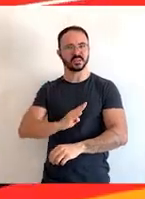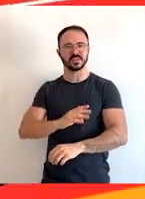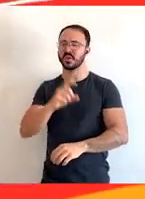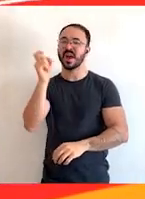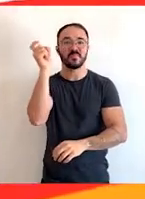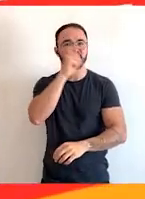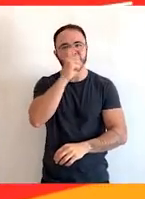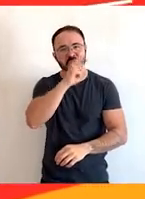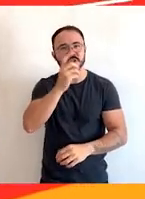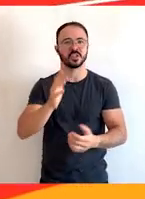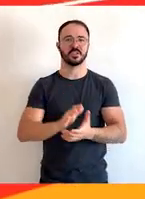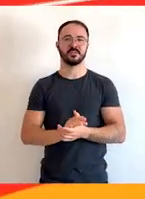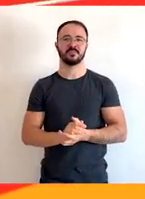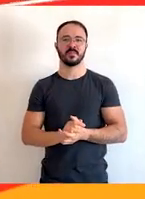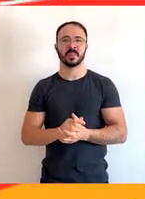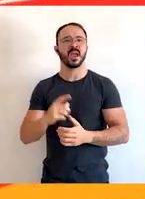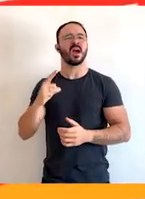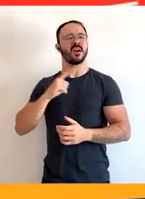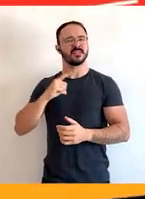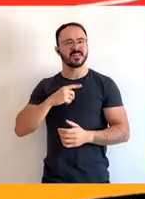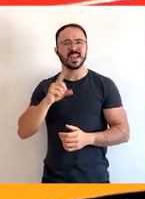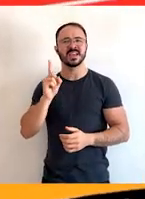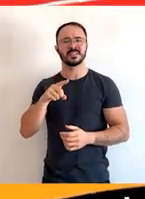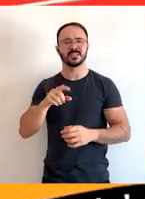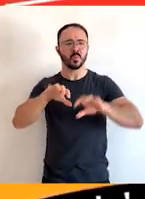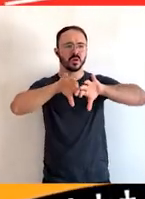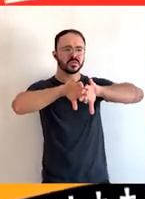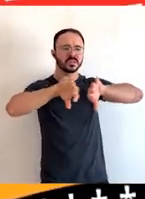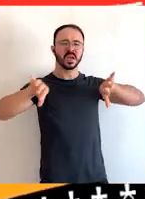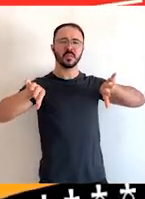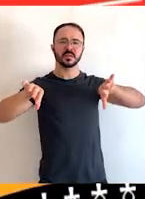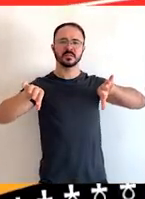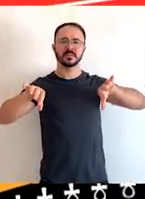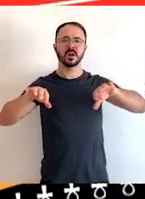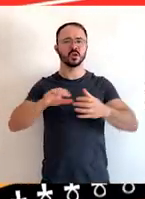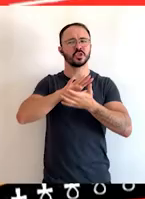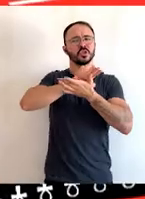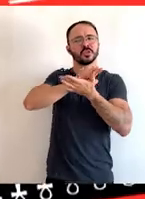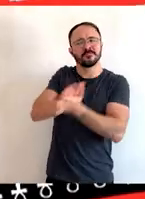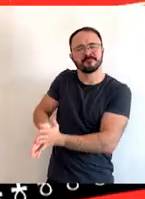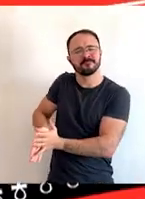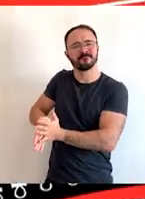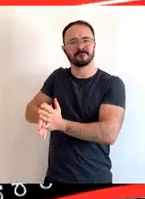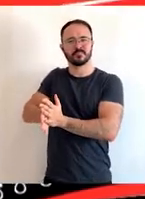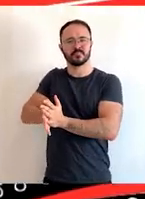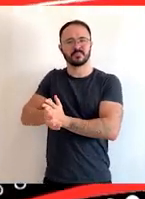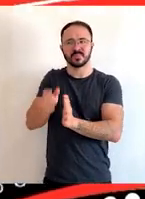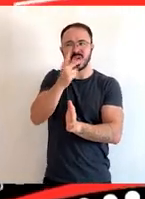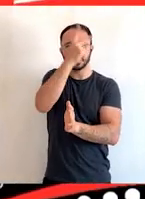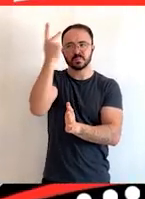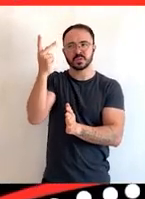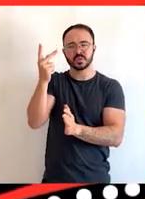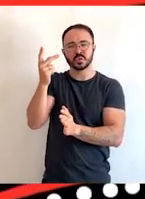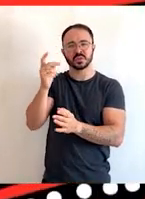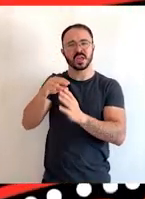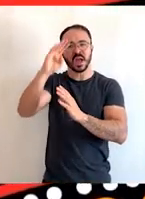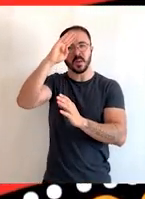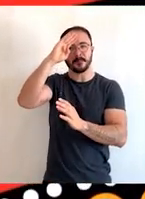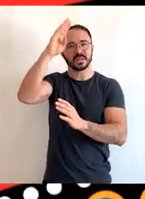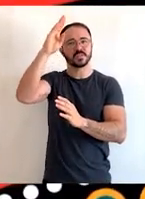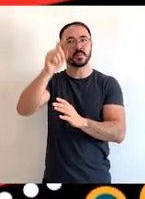Brasil não existe. Existe ainda uma separação, uma discriminação entre as